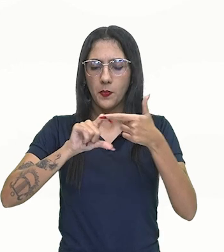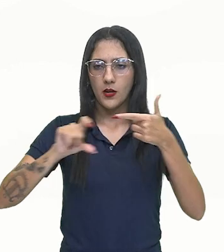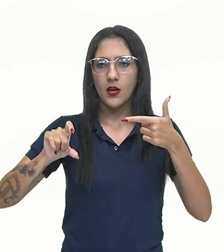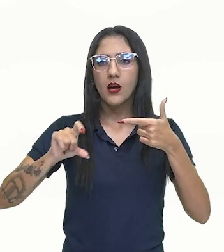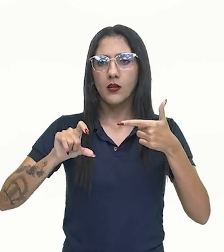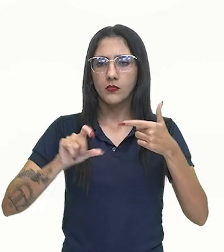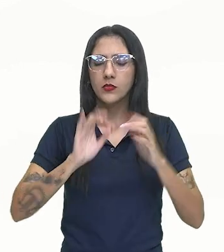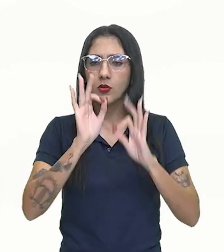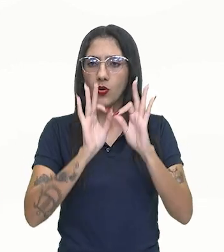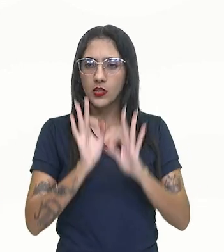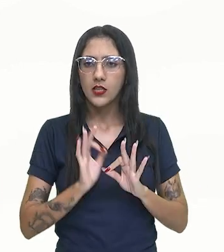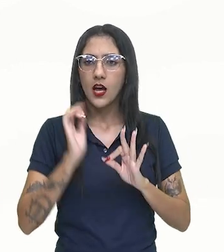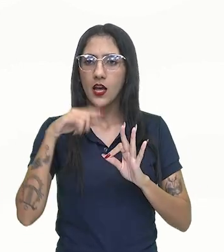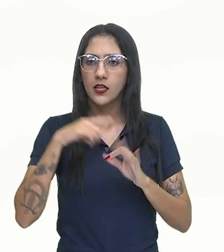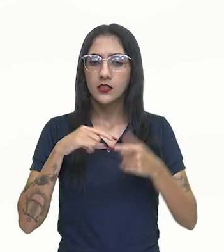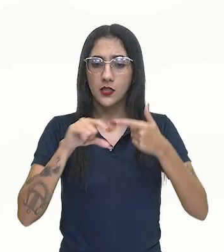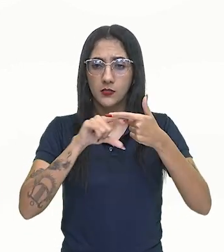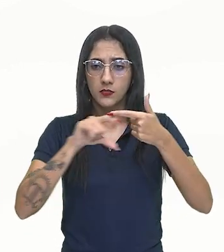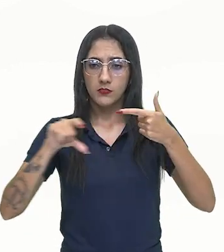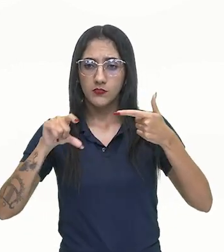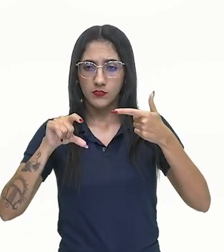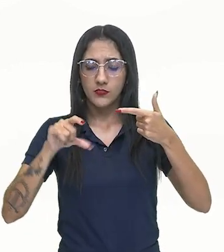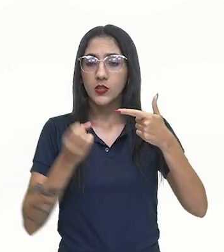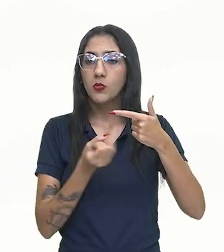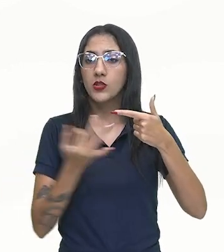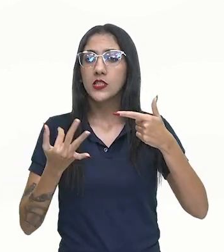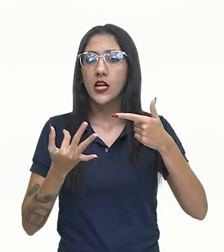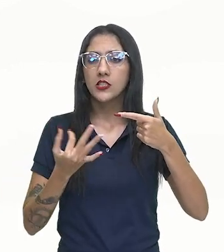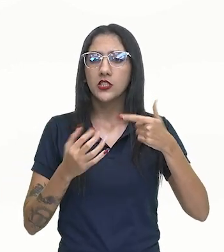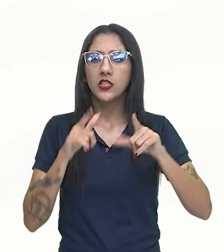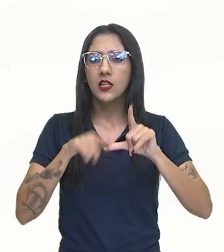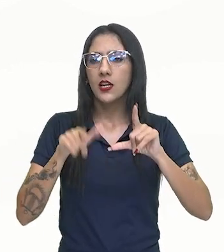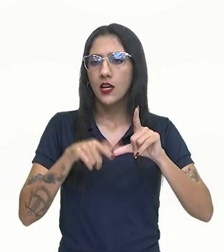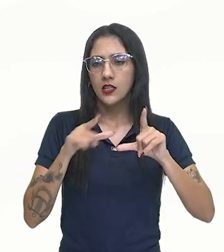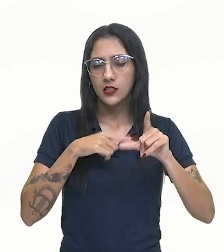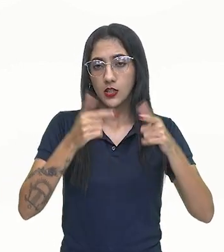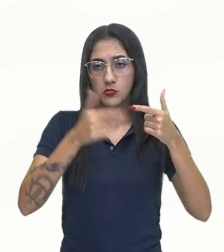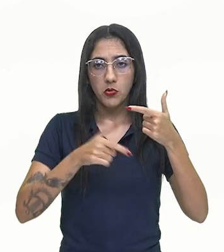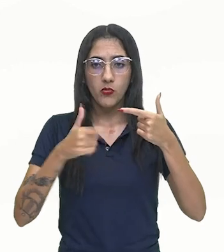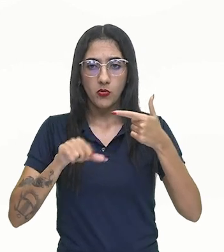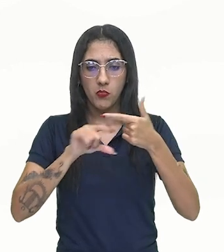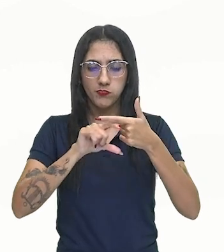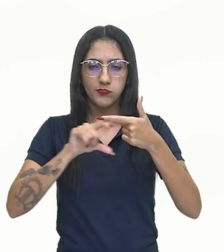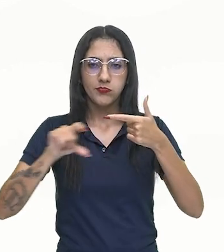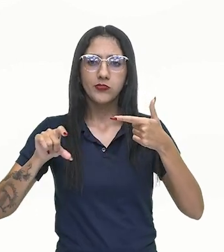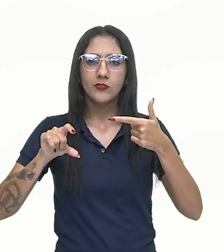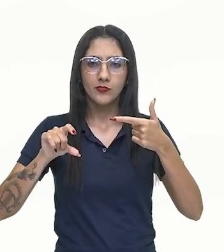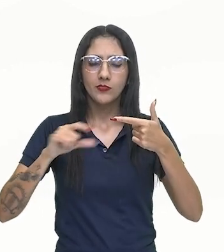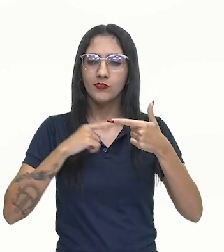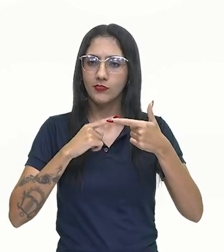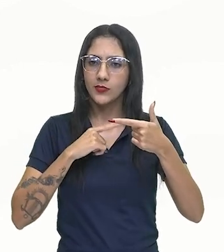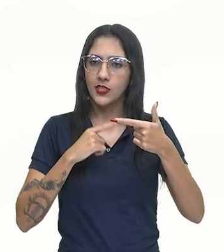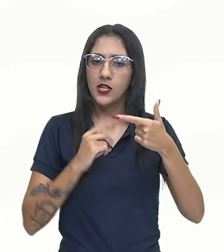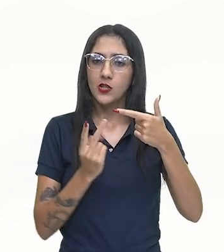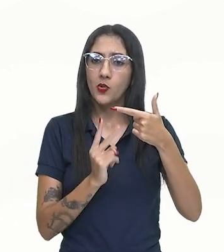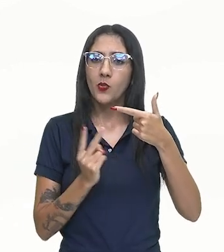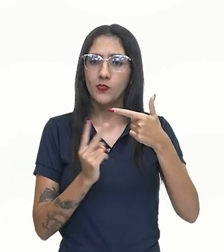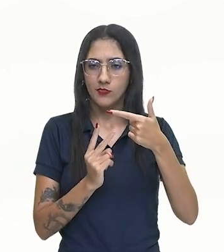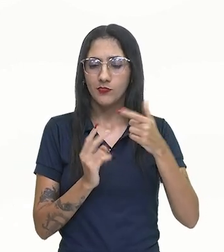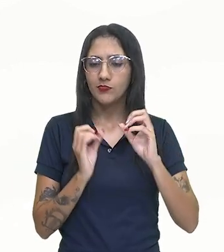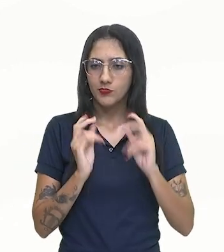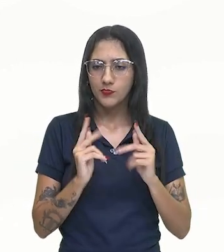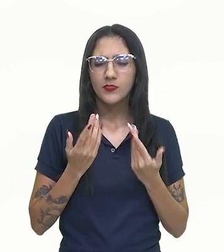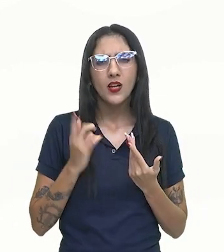fatorial dessas letras repetidas, tá bom? Sempre ali uma fração e um produto ali nos denominadores de todas as letras que se repetem. Tá